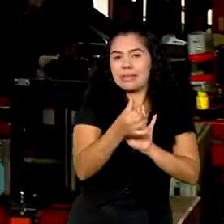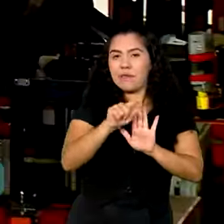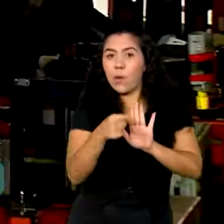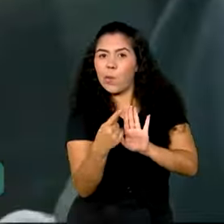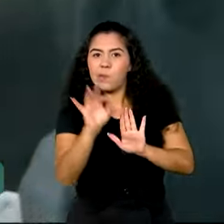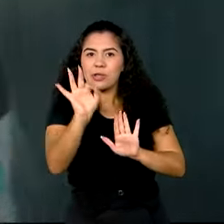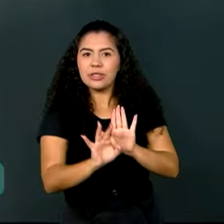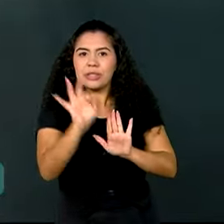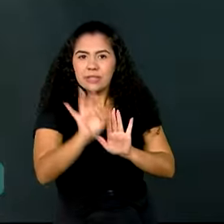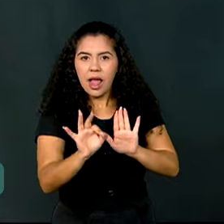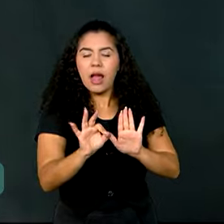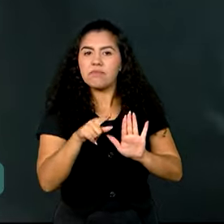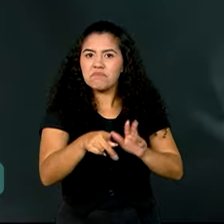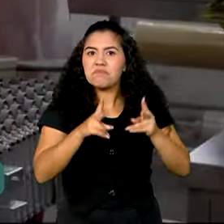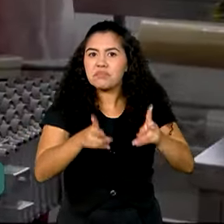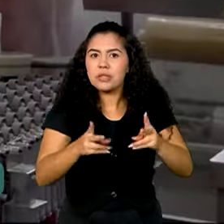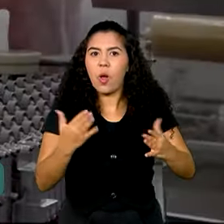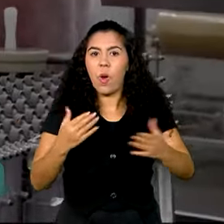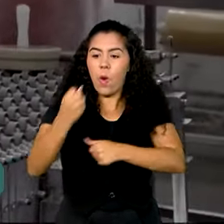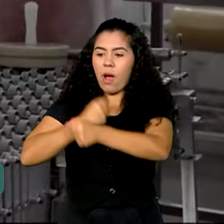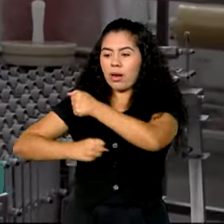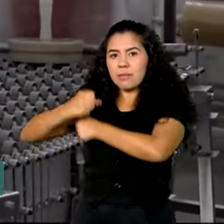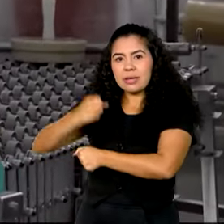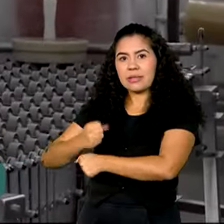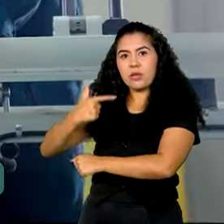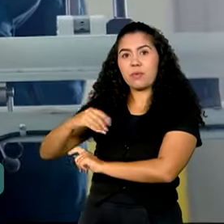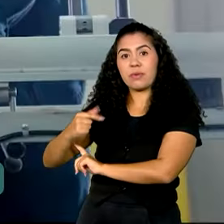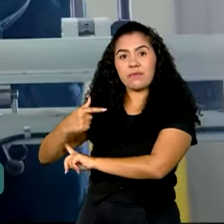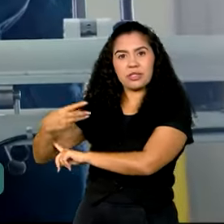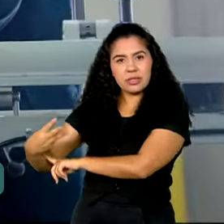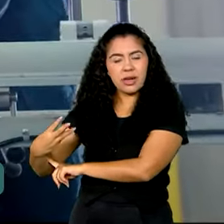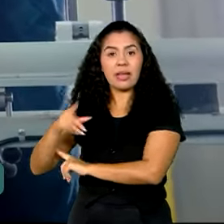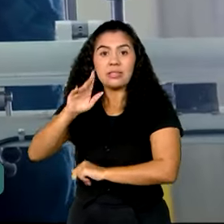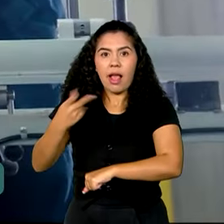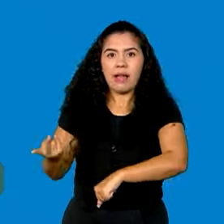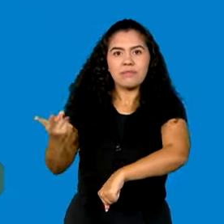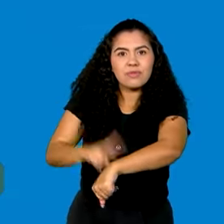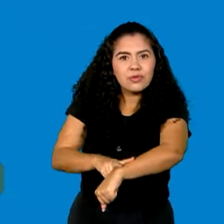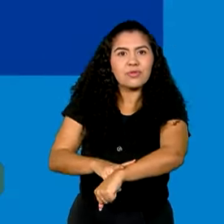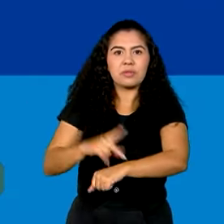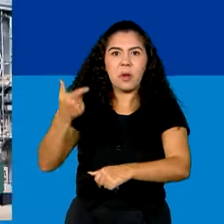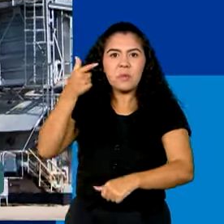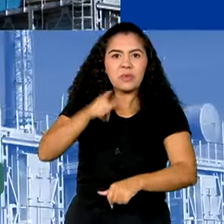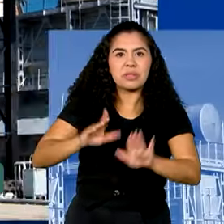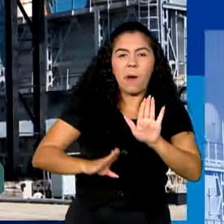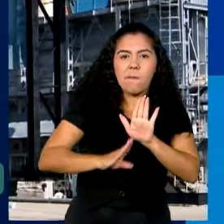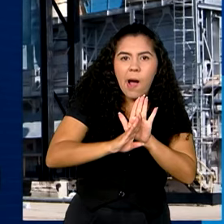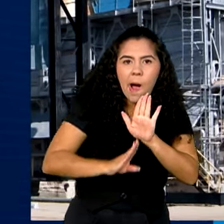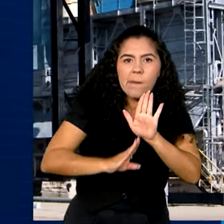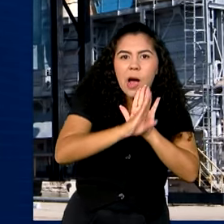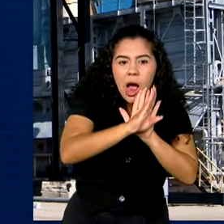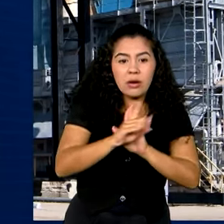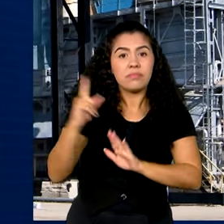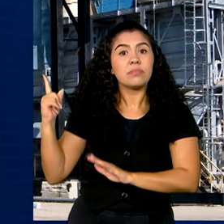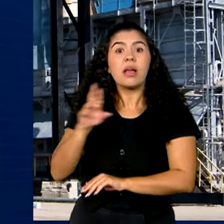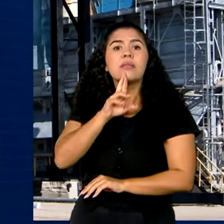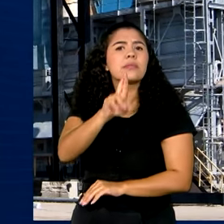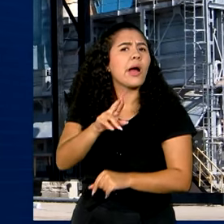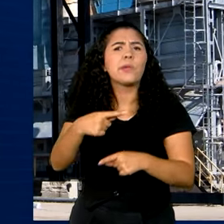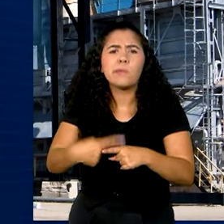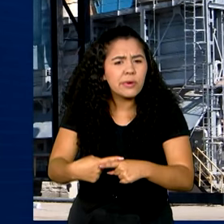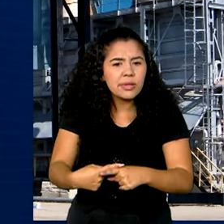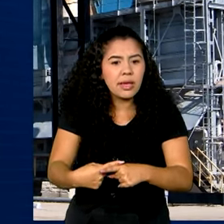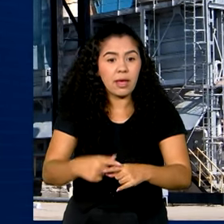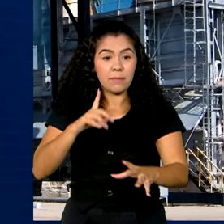comparação com o mesmo mês do ano passado. É a segunda alta consecutiva. O resultado se deve ao fato de 21